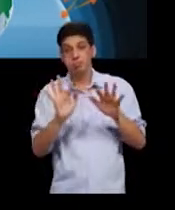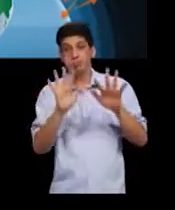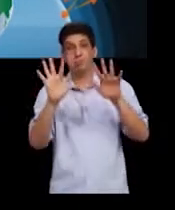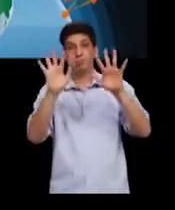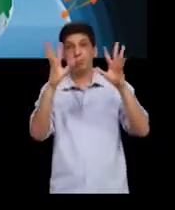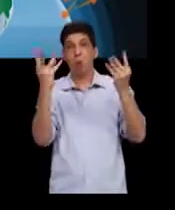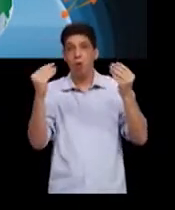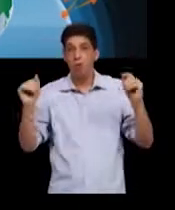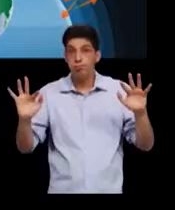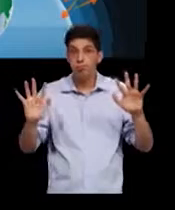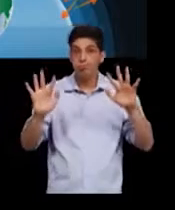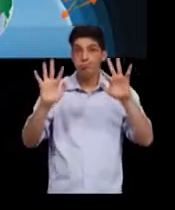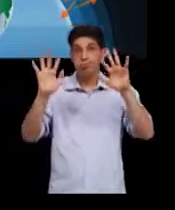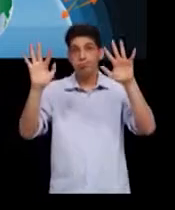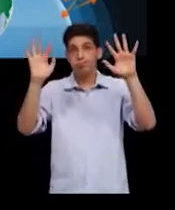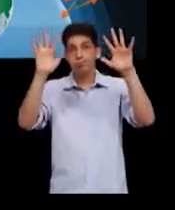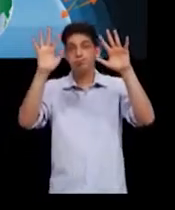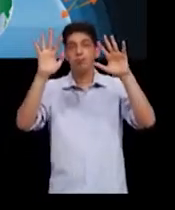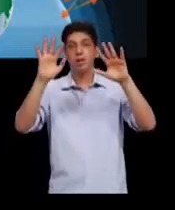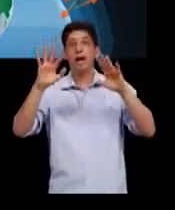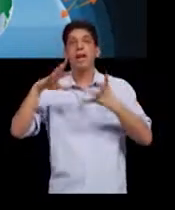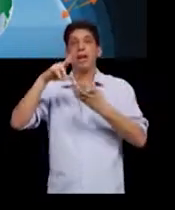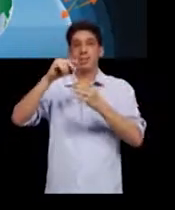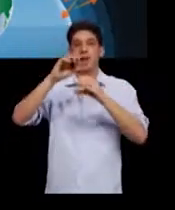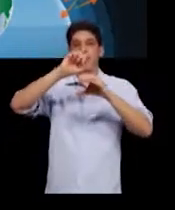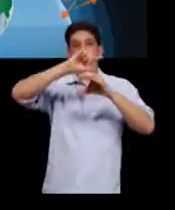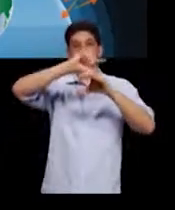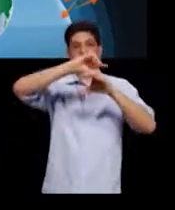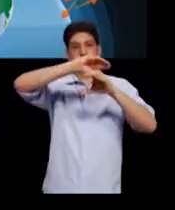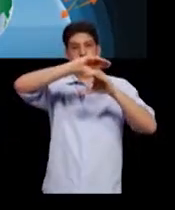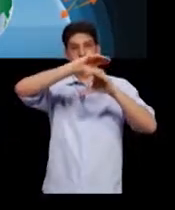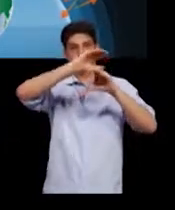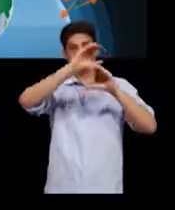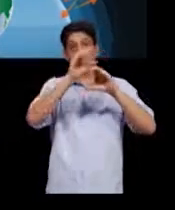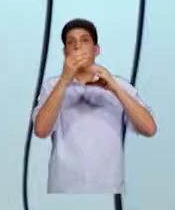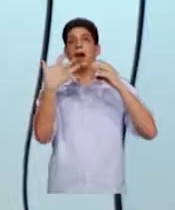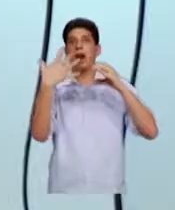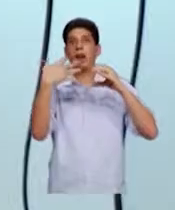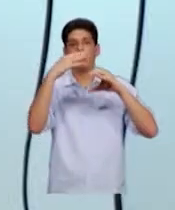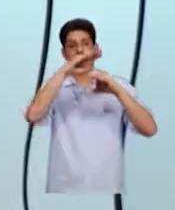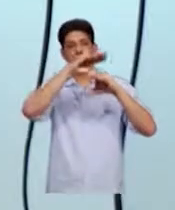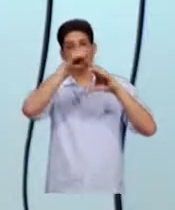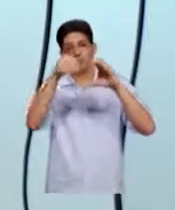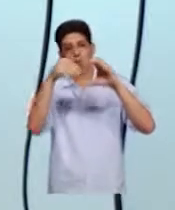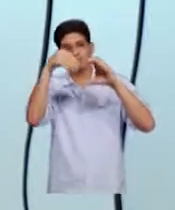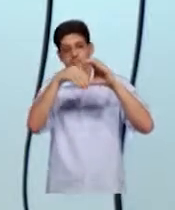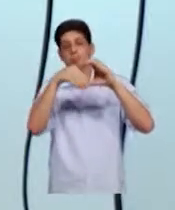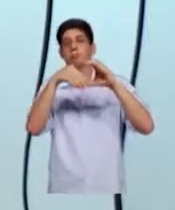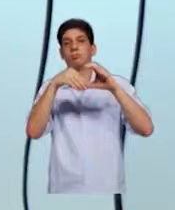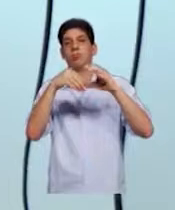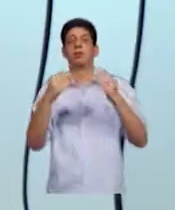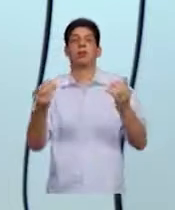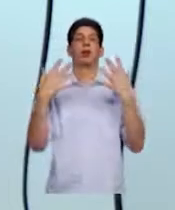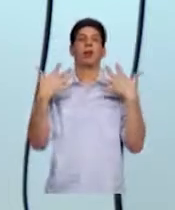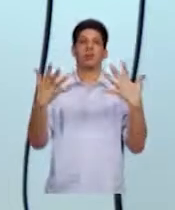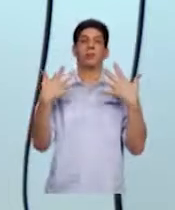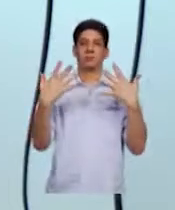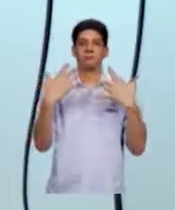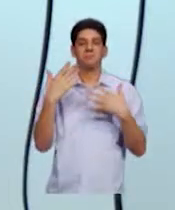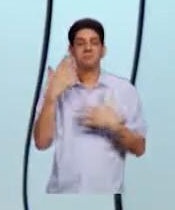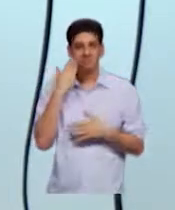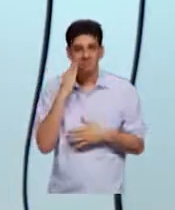mais a Terra vai acumular, guardar calor e a temperatura da Terra vai aumentando. Outra ação importante